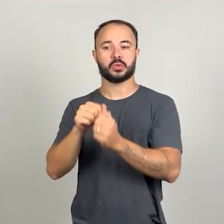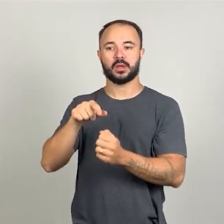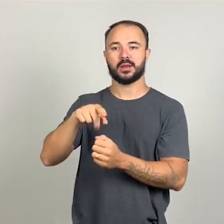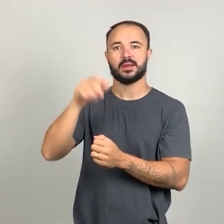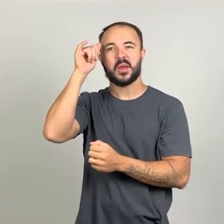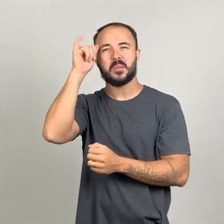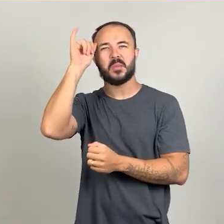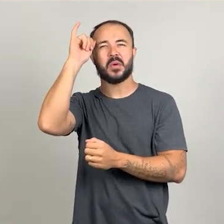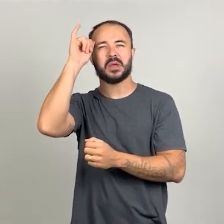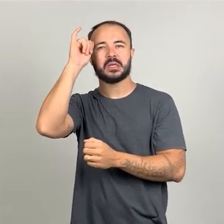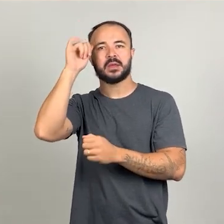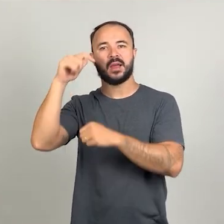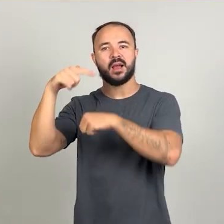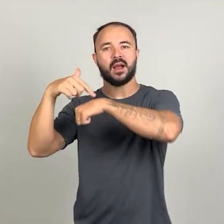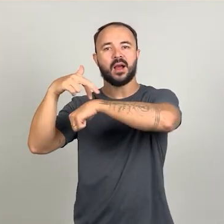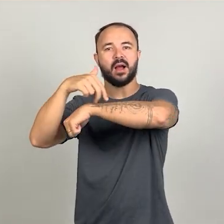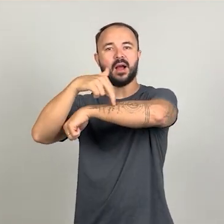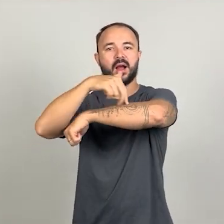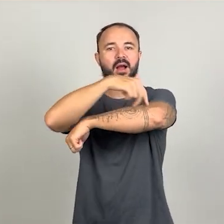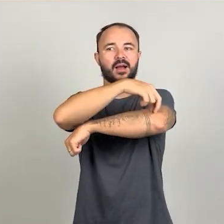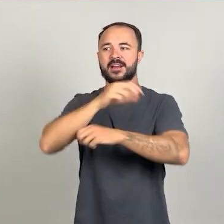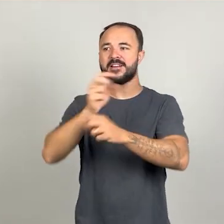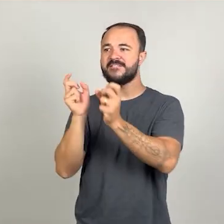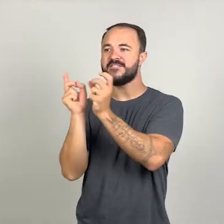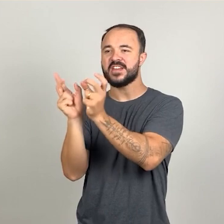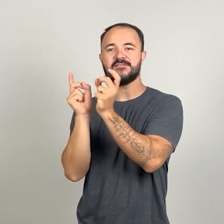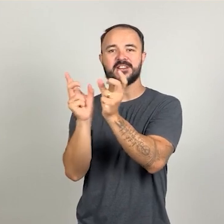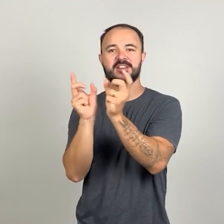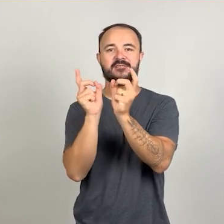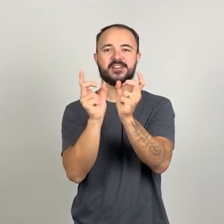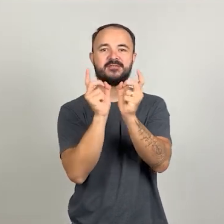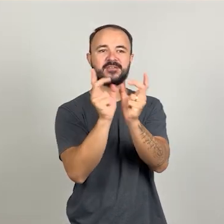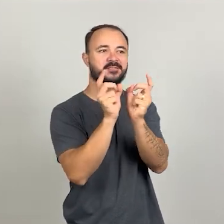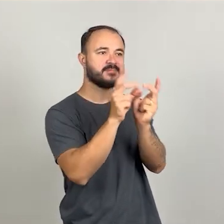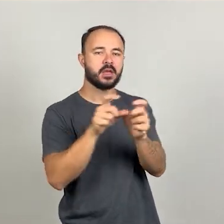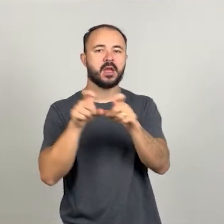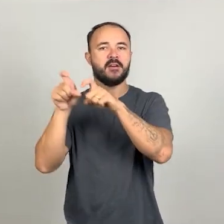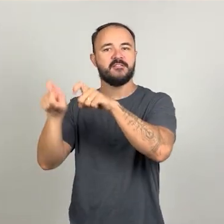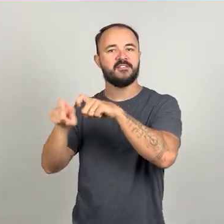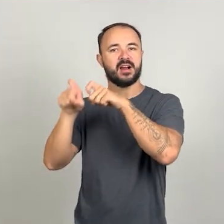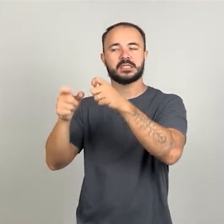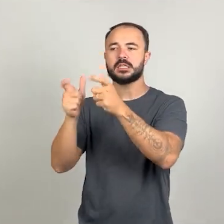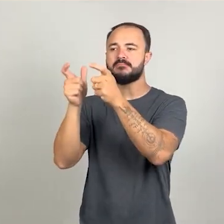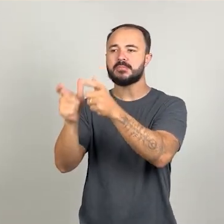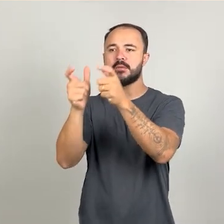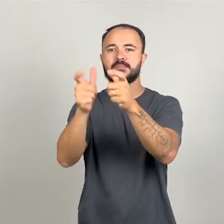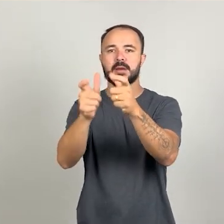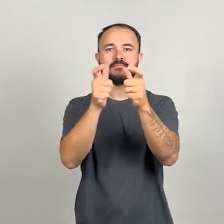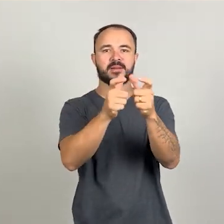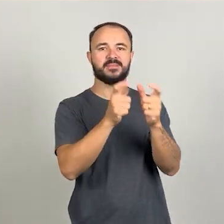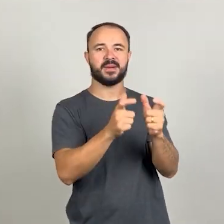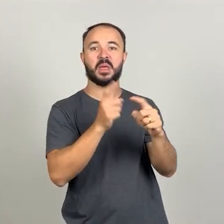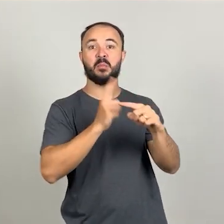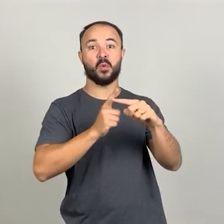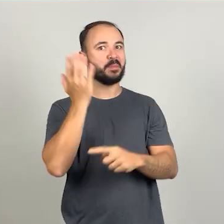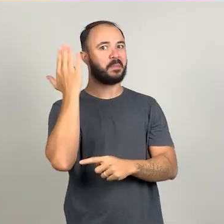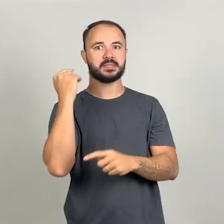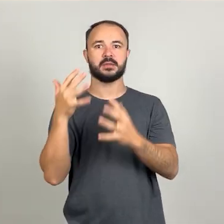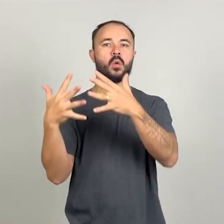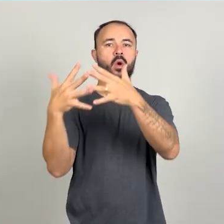a região com gado, vendendo de fazenda em fazenda, porque naquela época não tinha